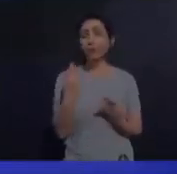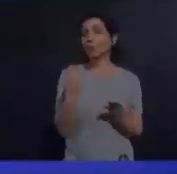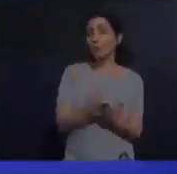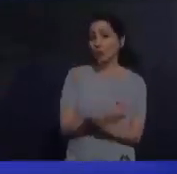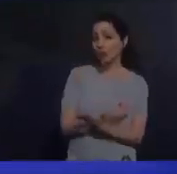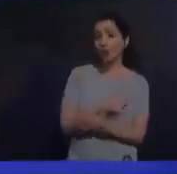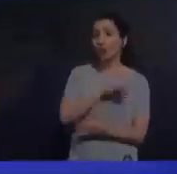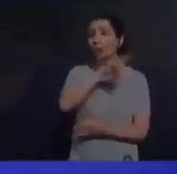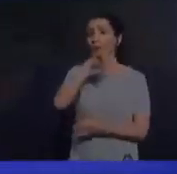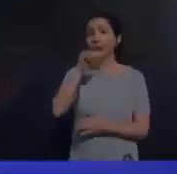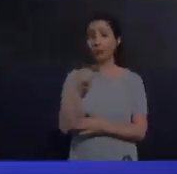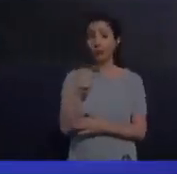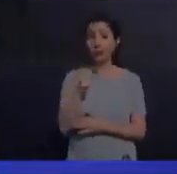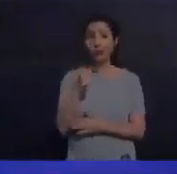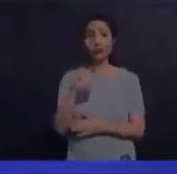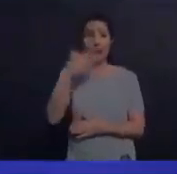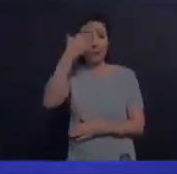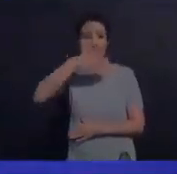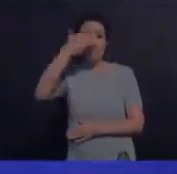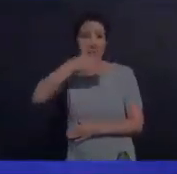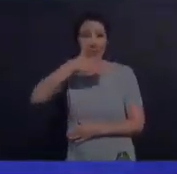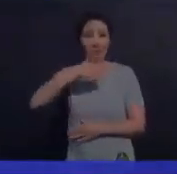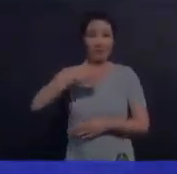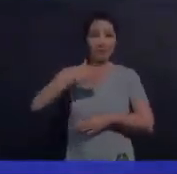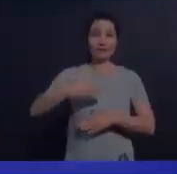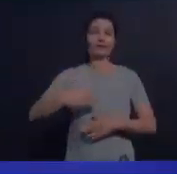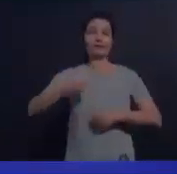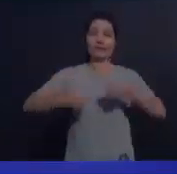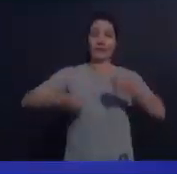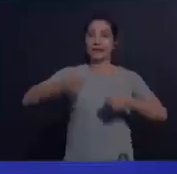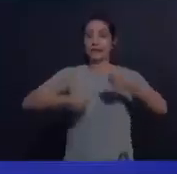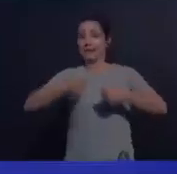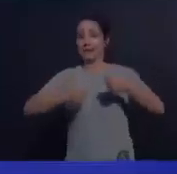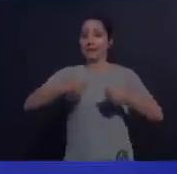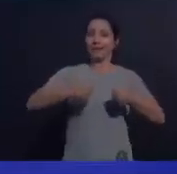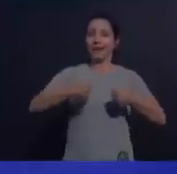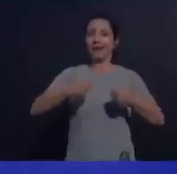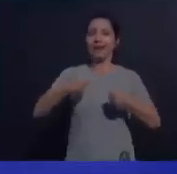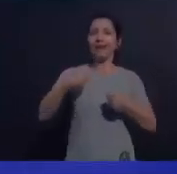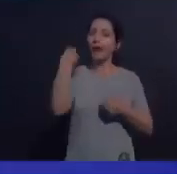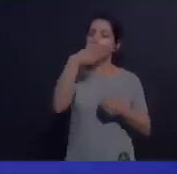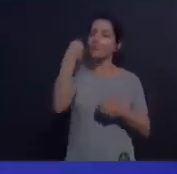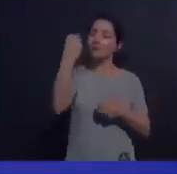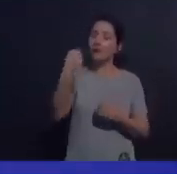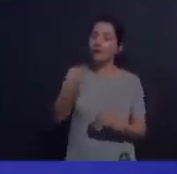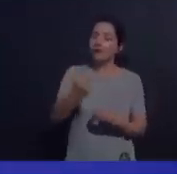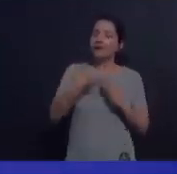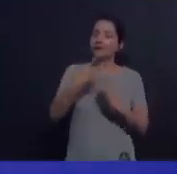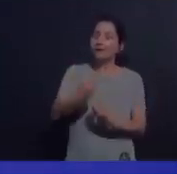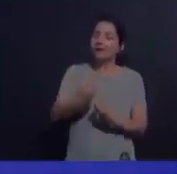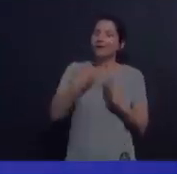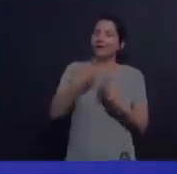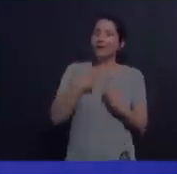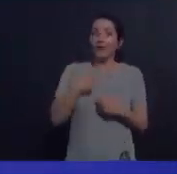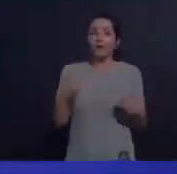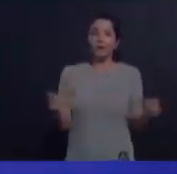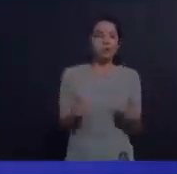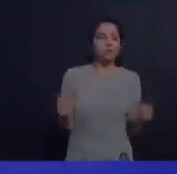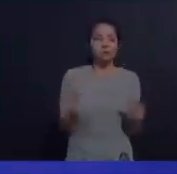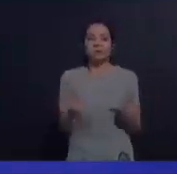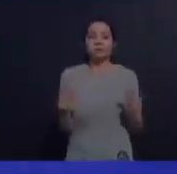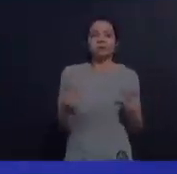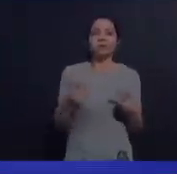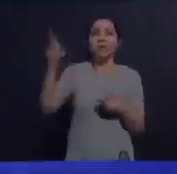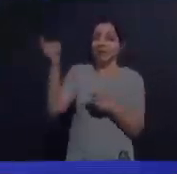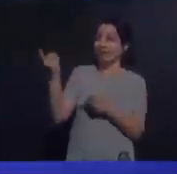tirar a carteira de motorista ela falou tanto o meu coração porque eu tinha tanto medo eu tremia tanto mas deus falou comigo